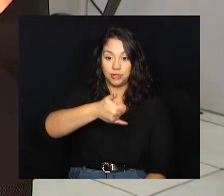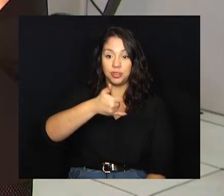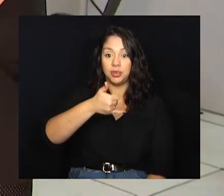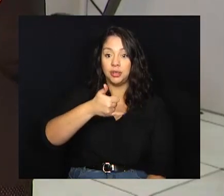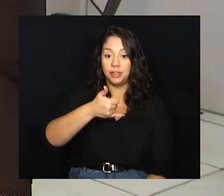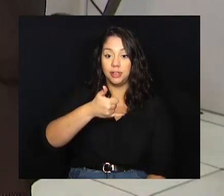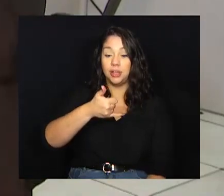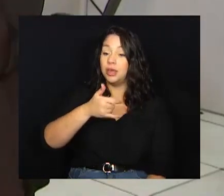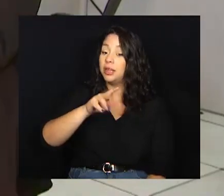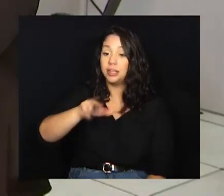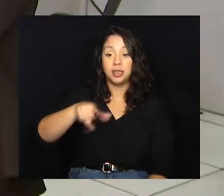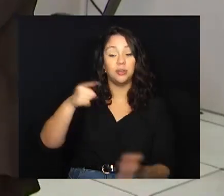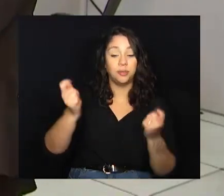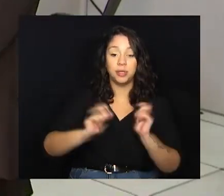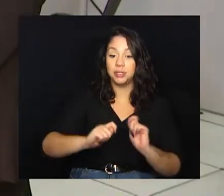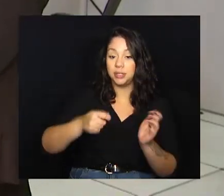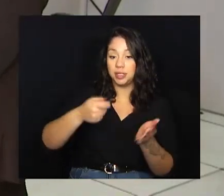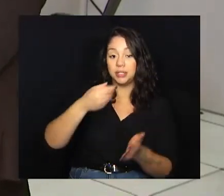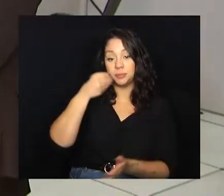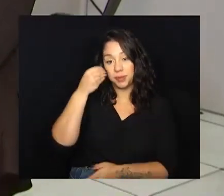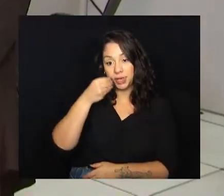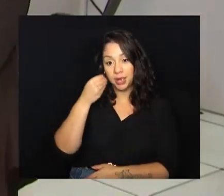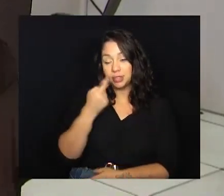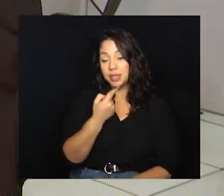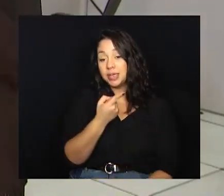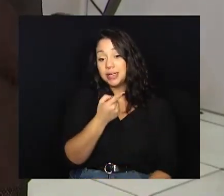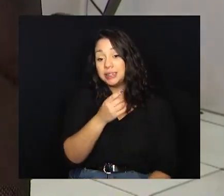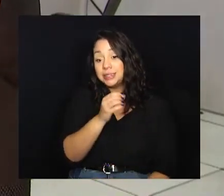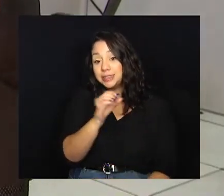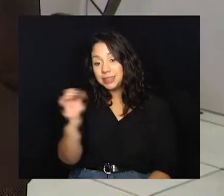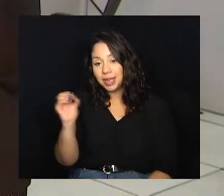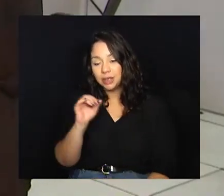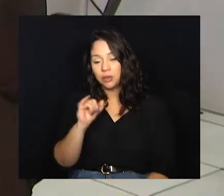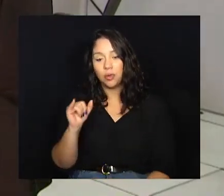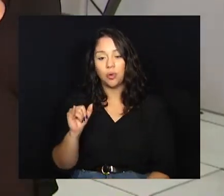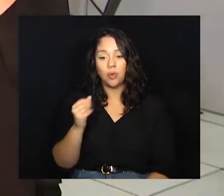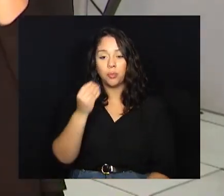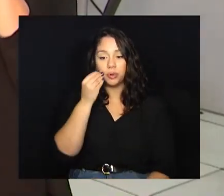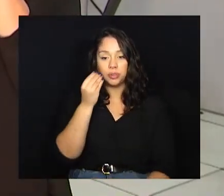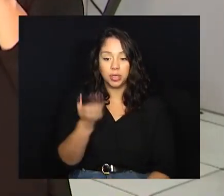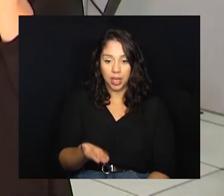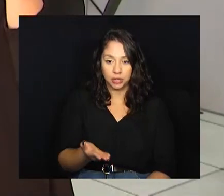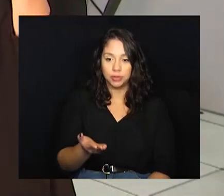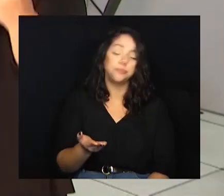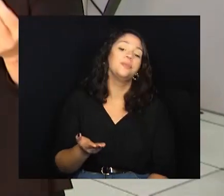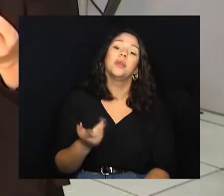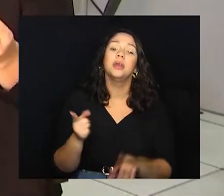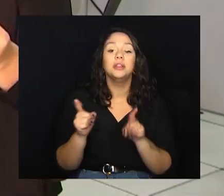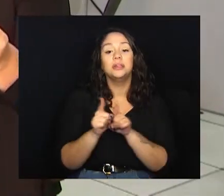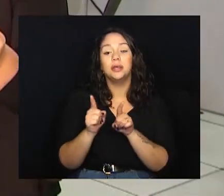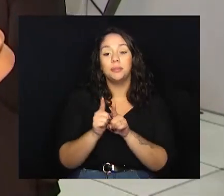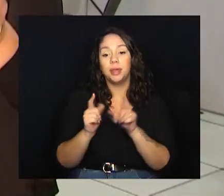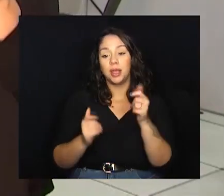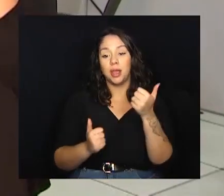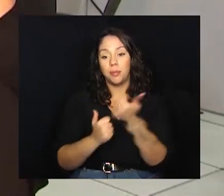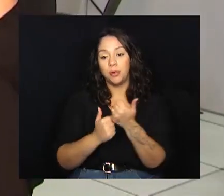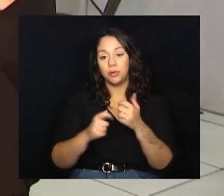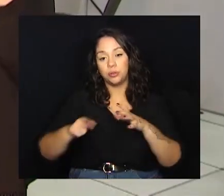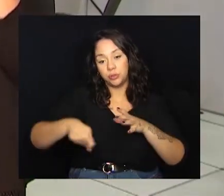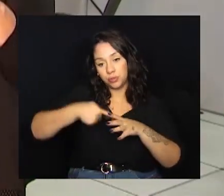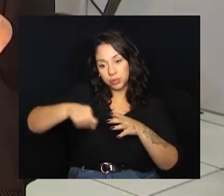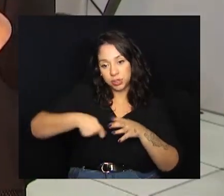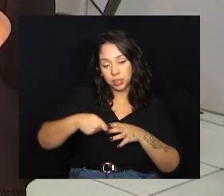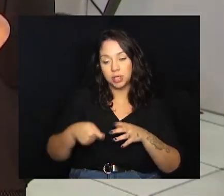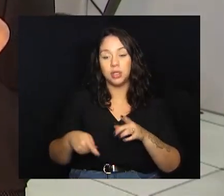não exige experiência são sem oportunidades André também é importante aí nós temos também auxiliar de cozinha